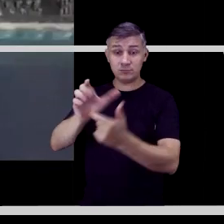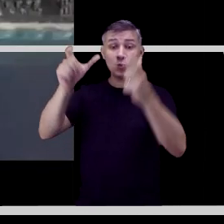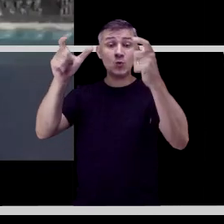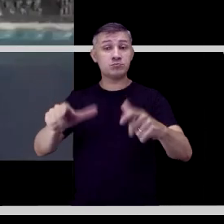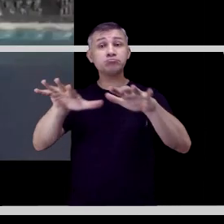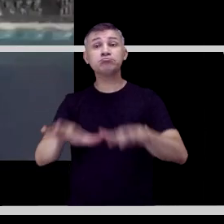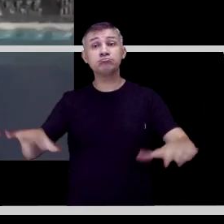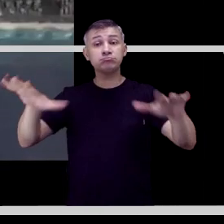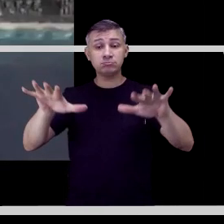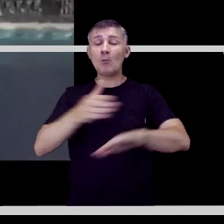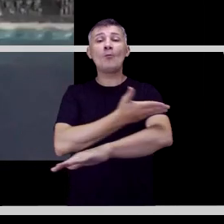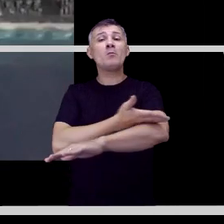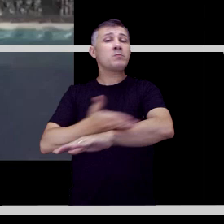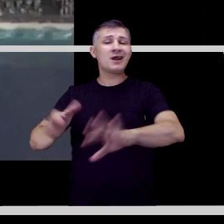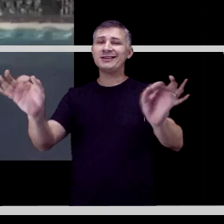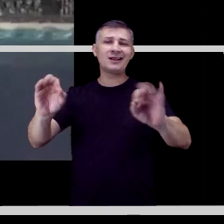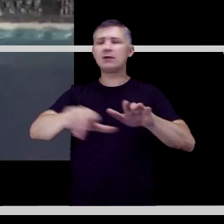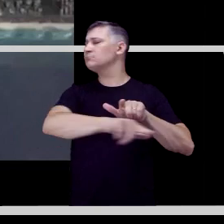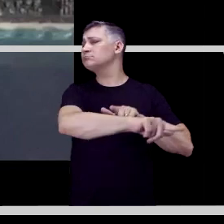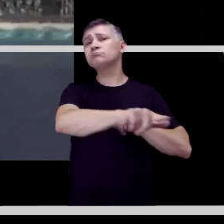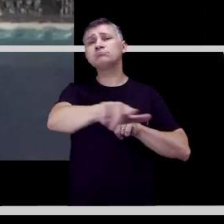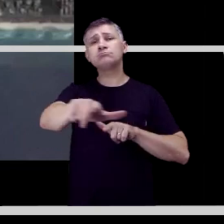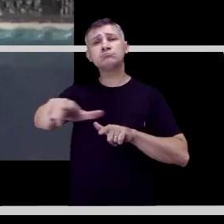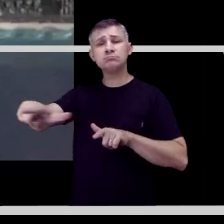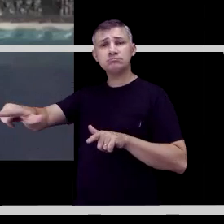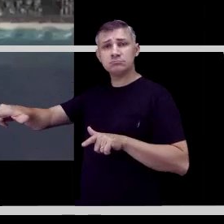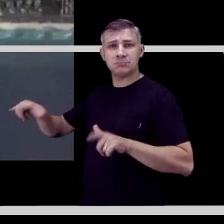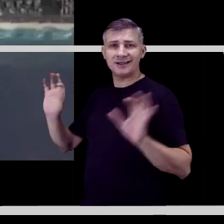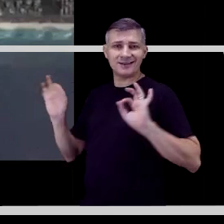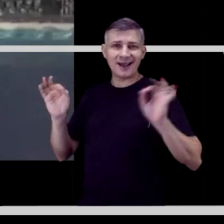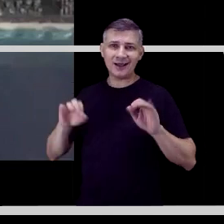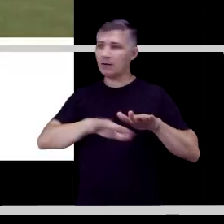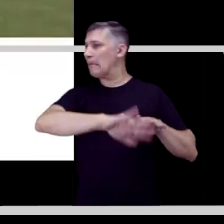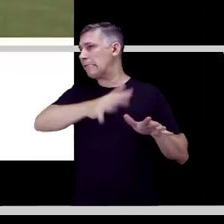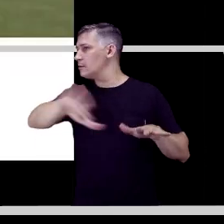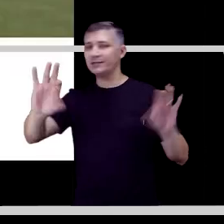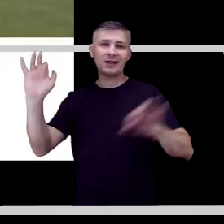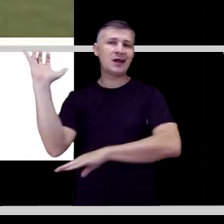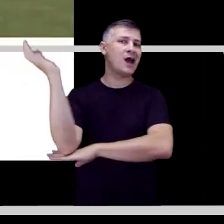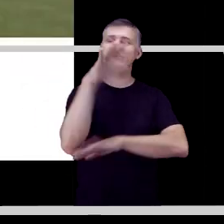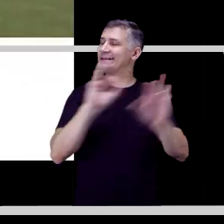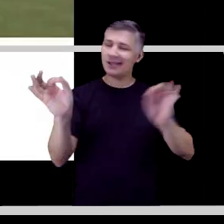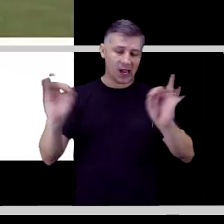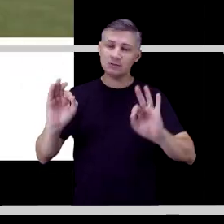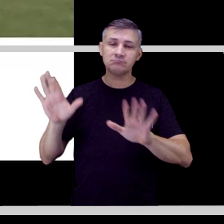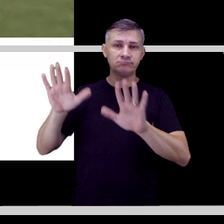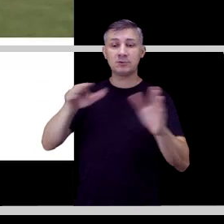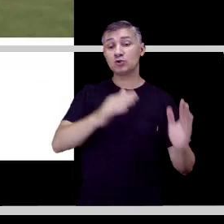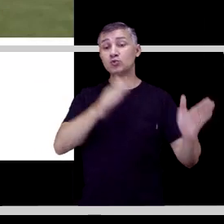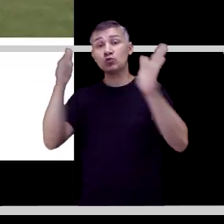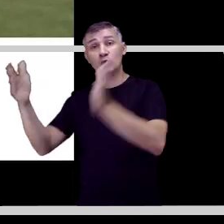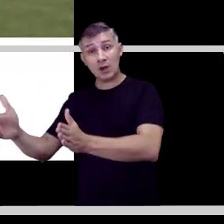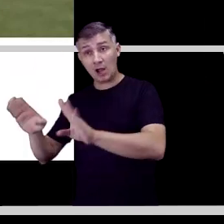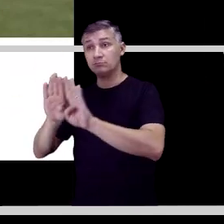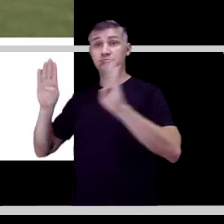Que é esse terreno aqui, que, ao contrário da sede anterior, é um terreno que se colocava ali como uma folha em branco, né? Um